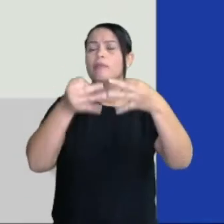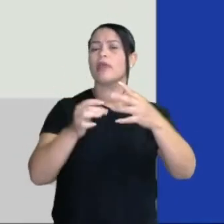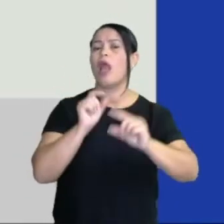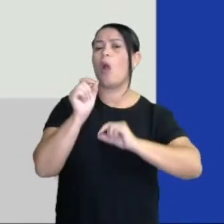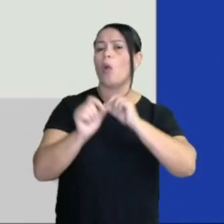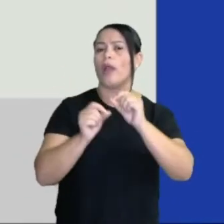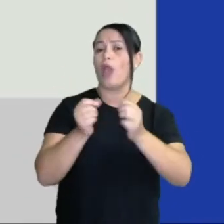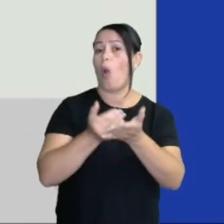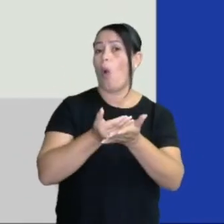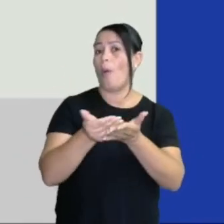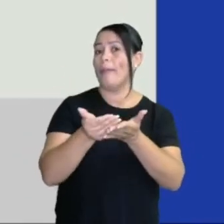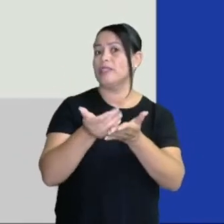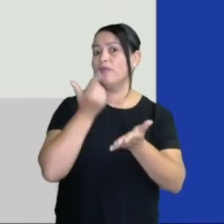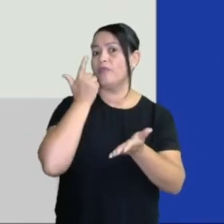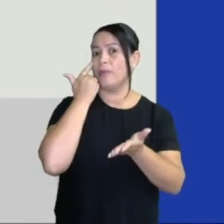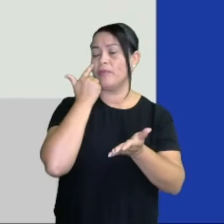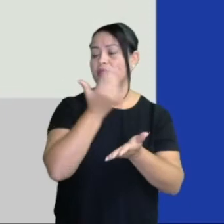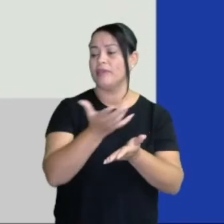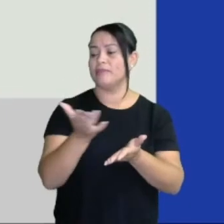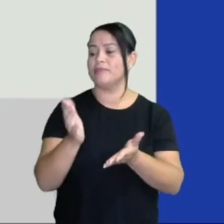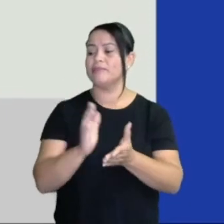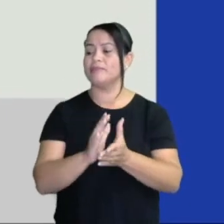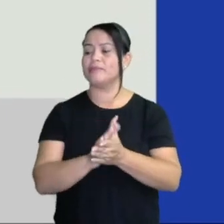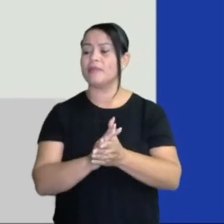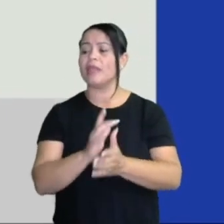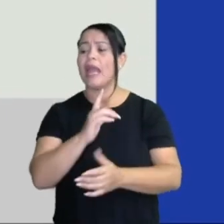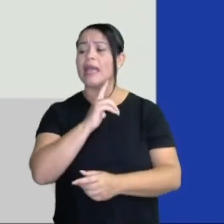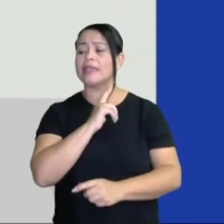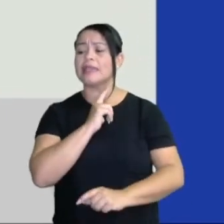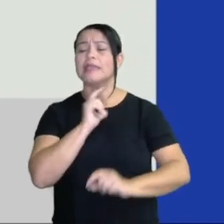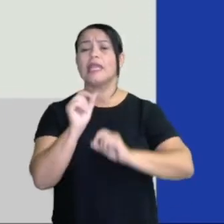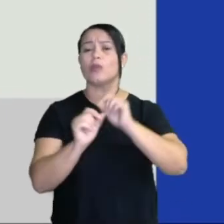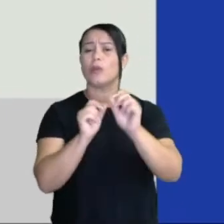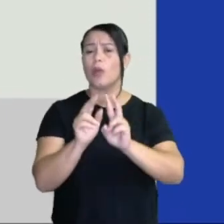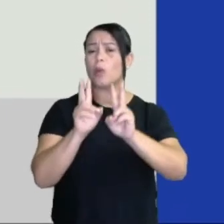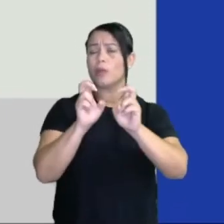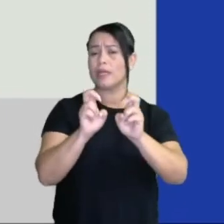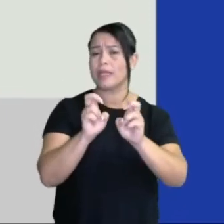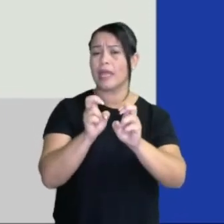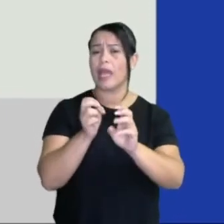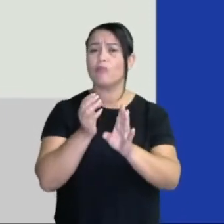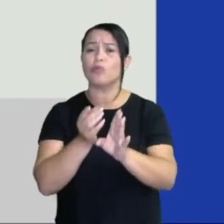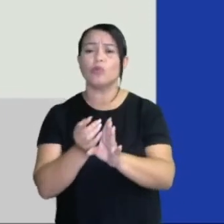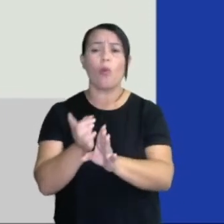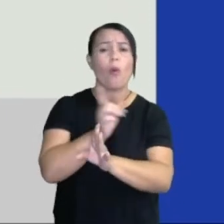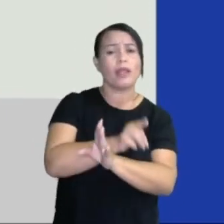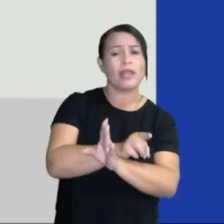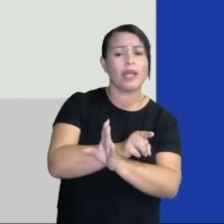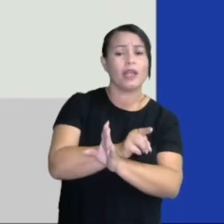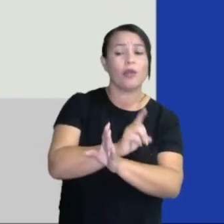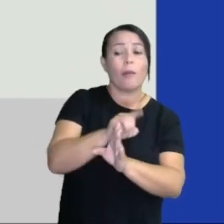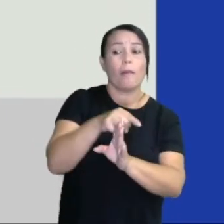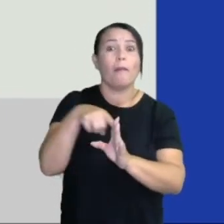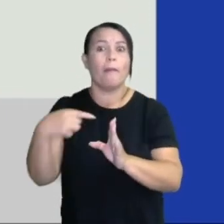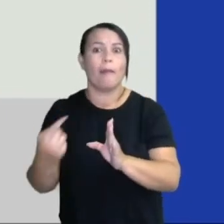Ó, o início. Considere o termo da sequência anterior ao termo que pretende